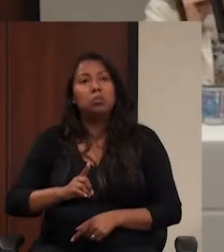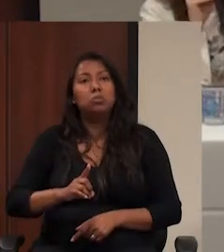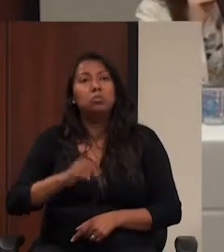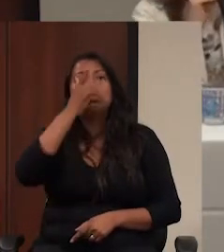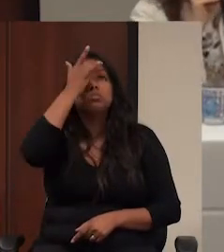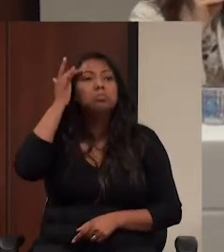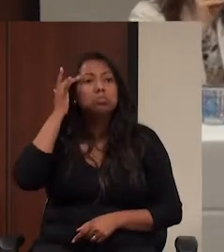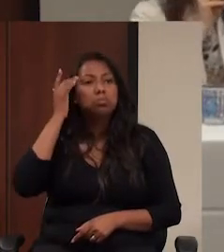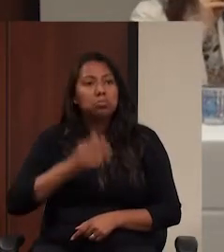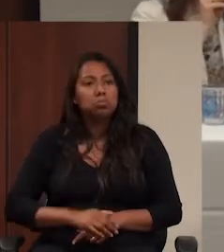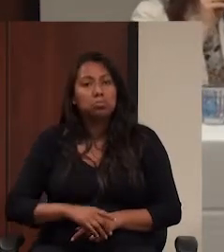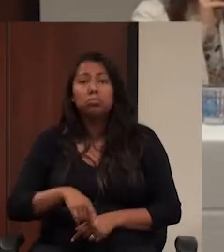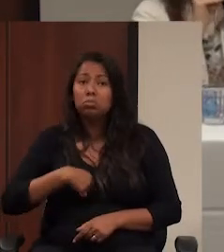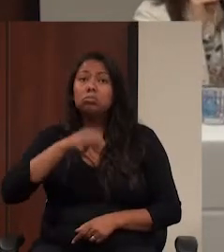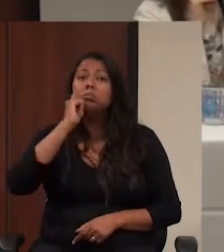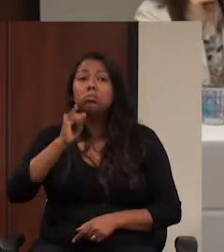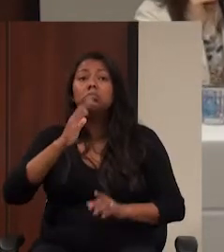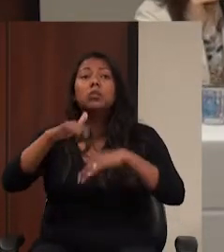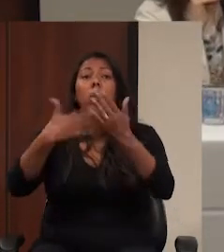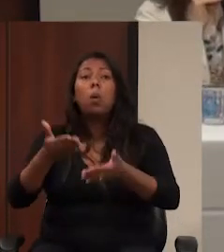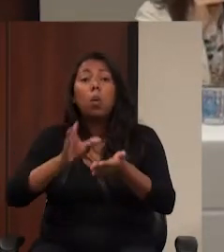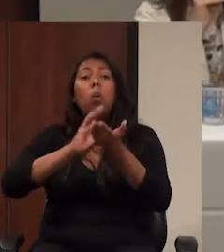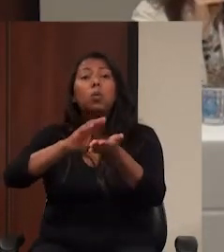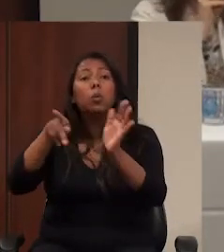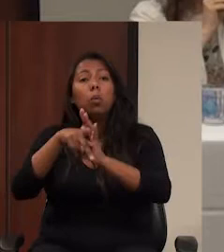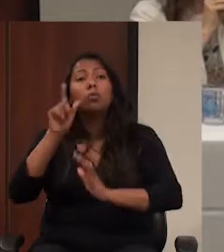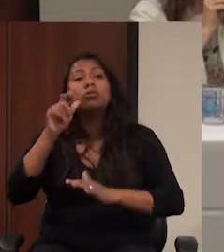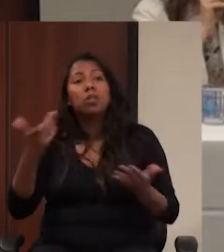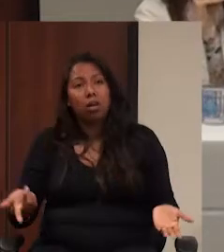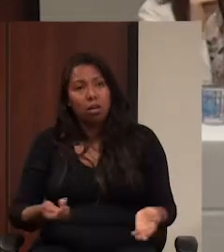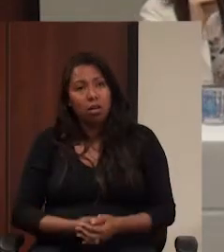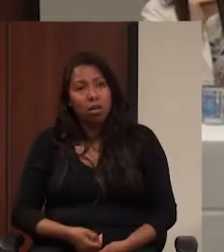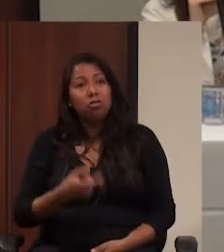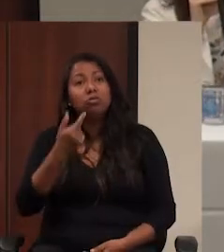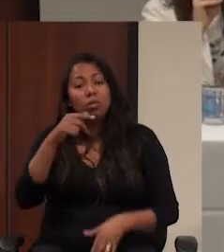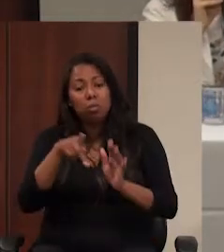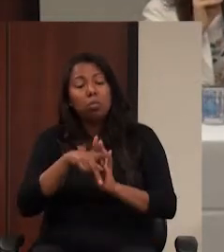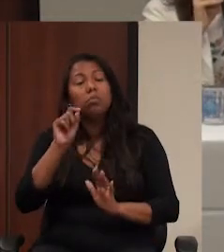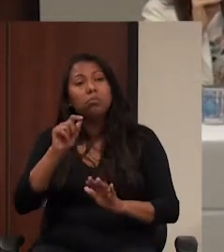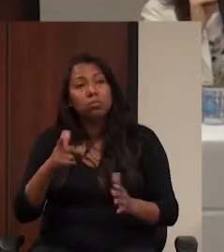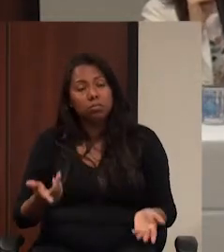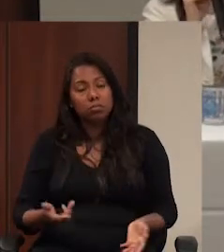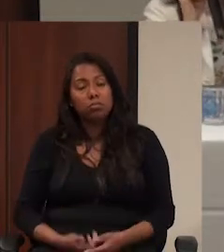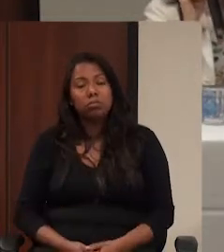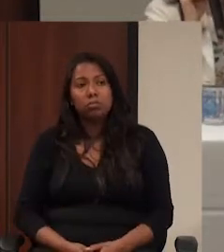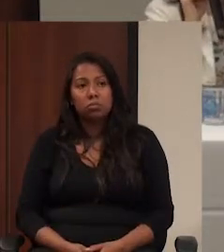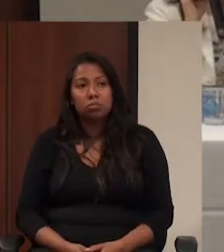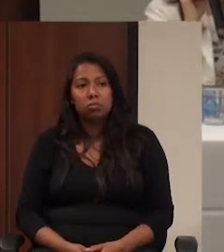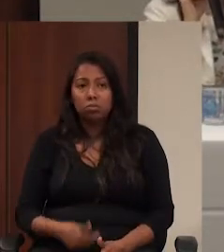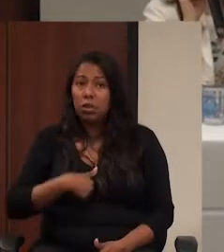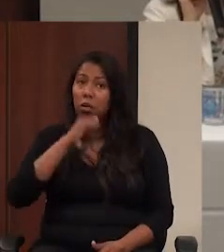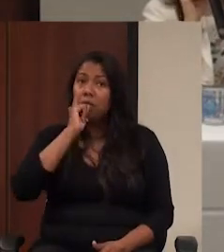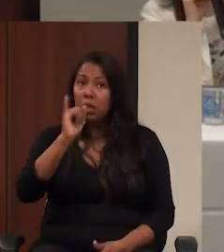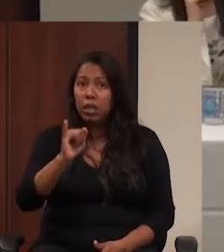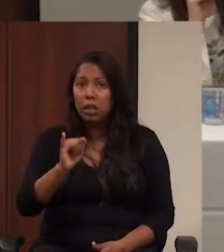é quem é que paga a conta. Quem é que paga a conta? Da onde você vai tirar dinheiro para fazer tudo isso acontecer? Então eu trago esses dados para